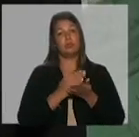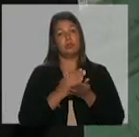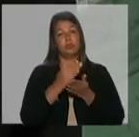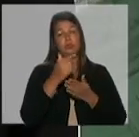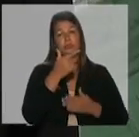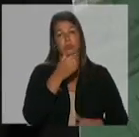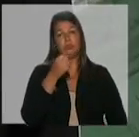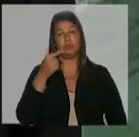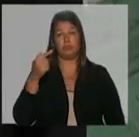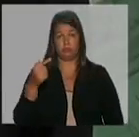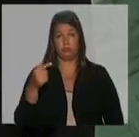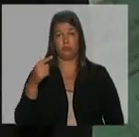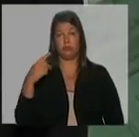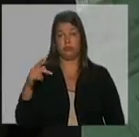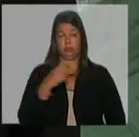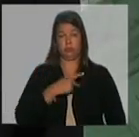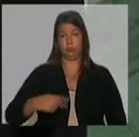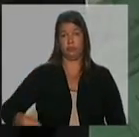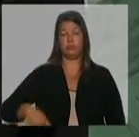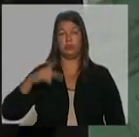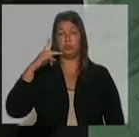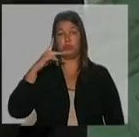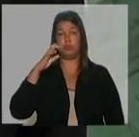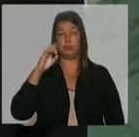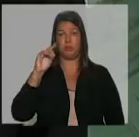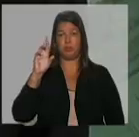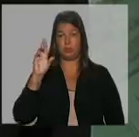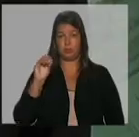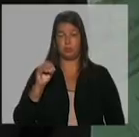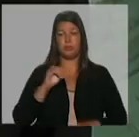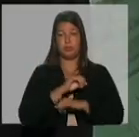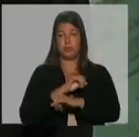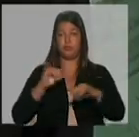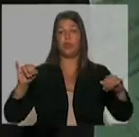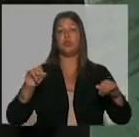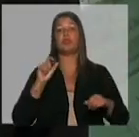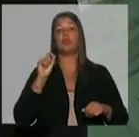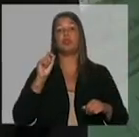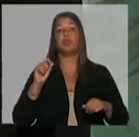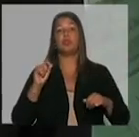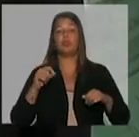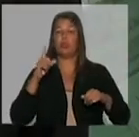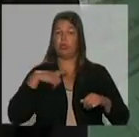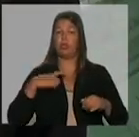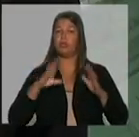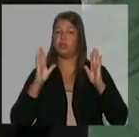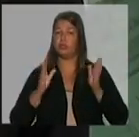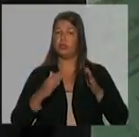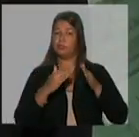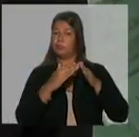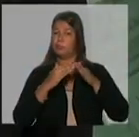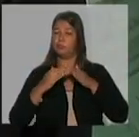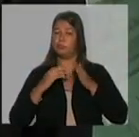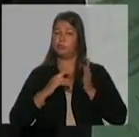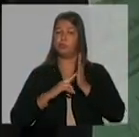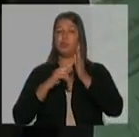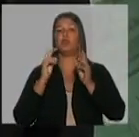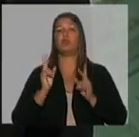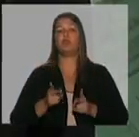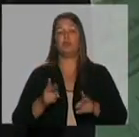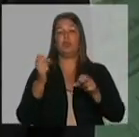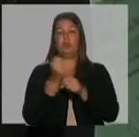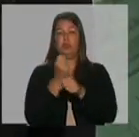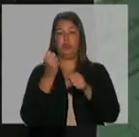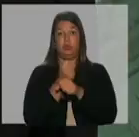o presidente da Petrobras, o Pedro Parente, anunciou que já está providenciando a licitação para continuar as obras